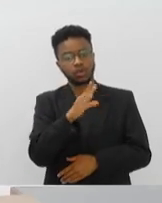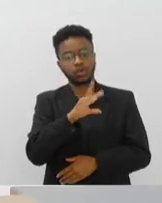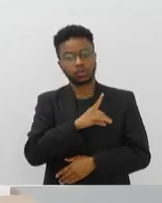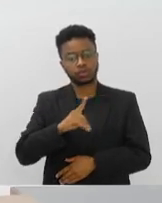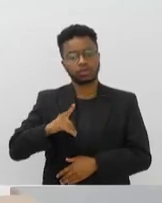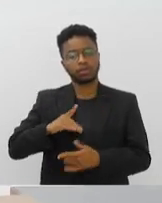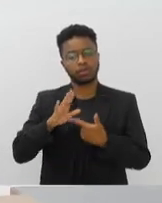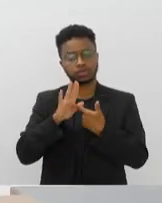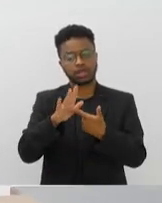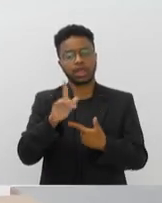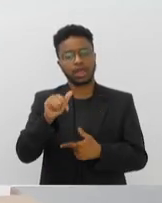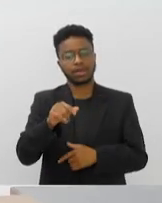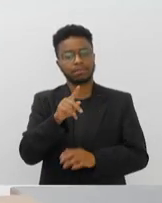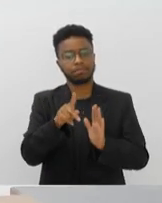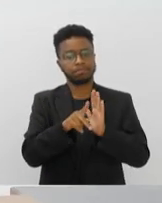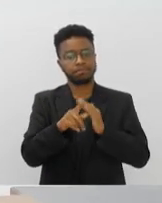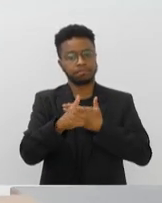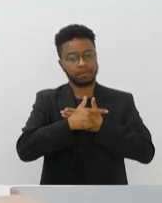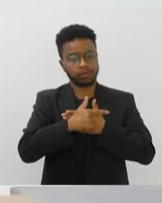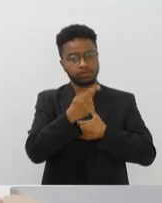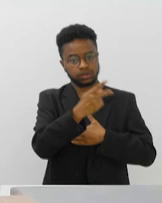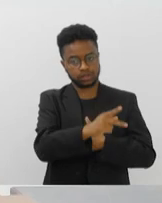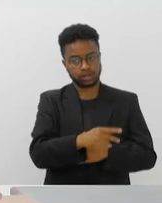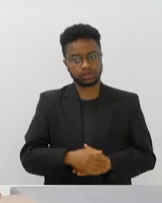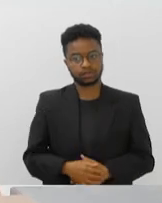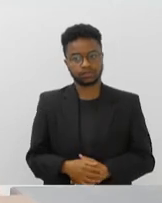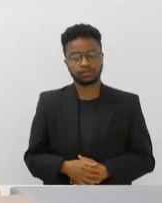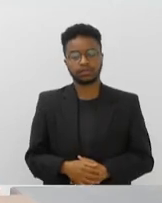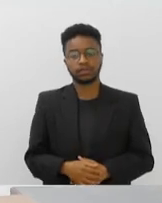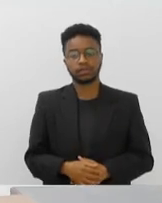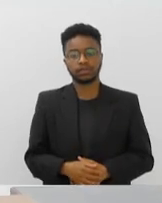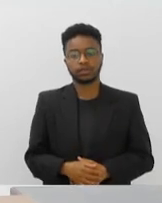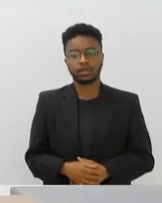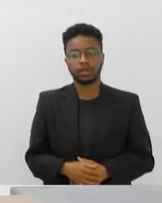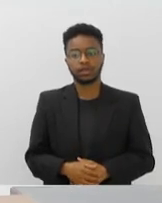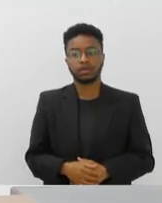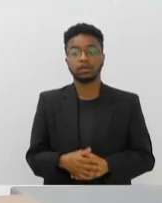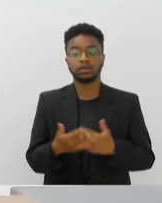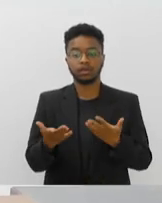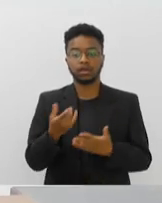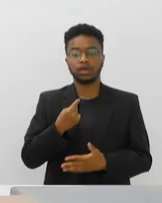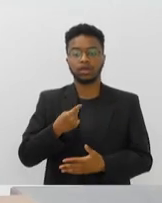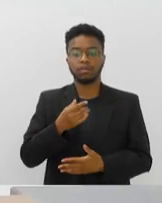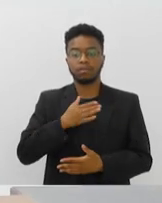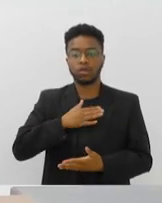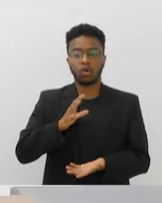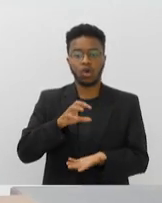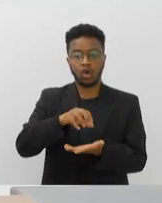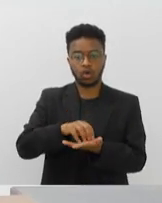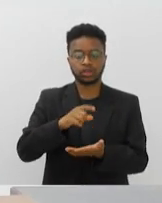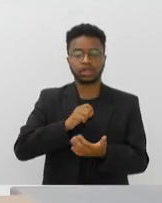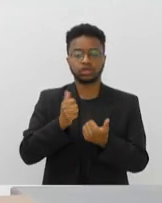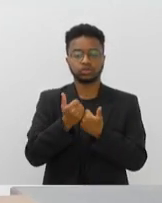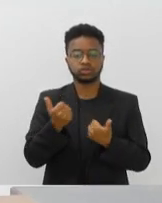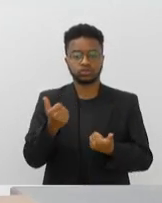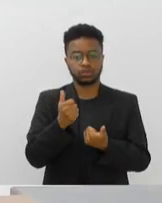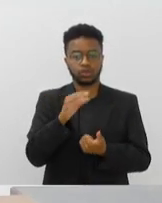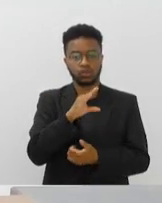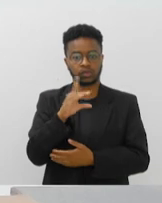papel dele dessa articulação dessa integração e nós na cddc que é o órgão do qual eu faço parte nós temos uma